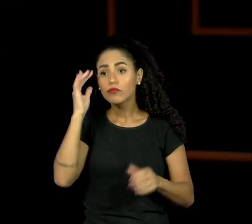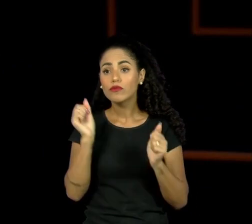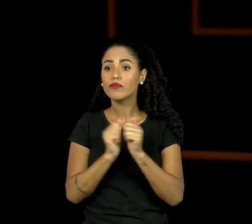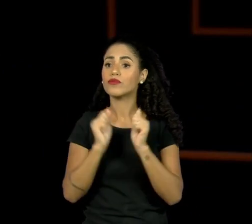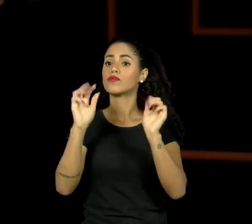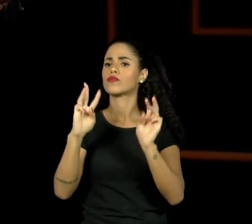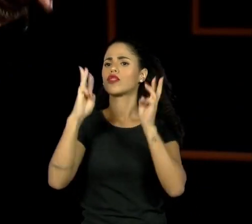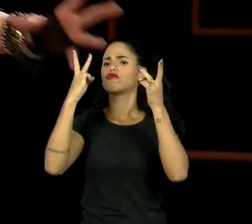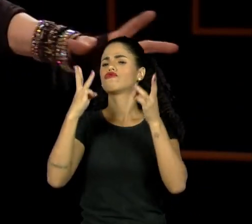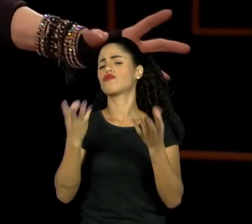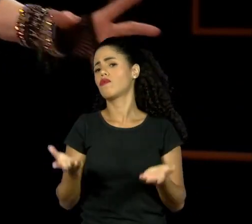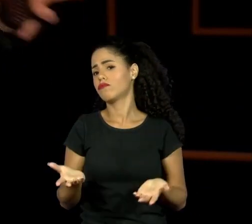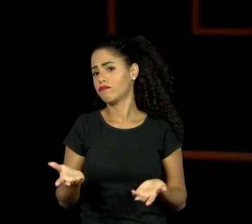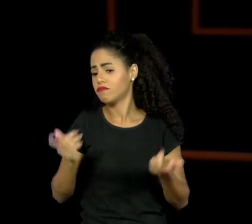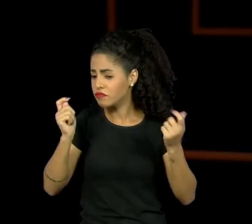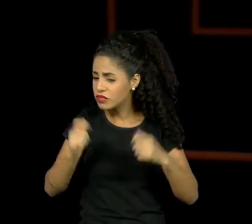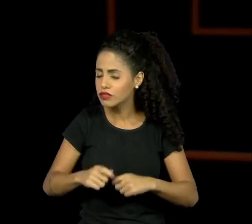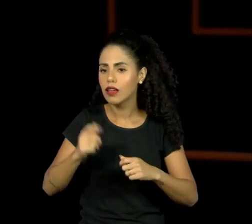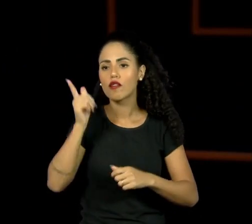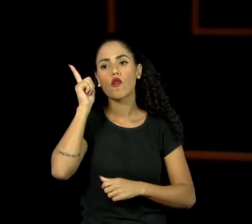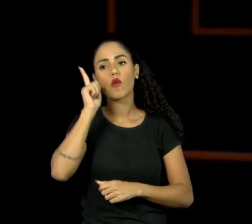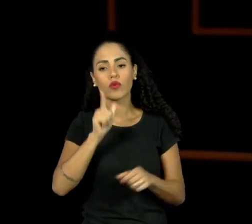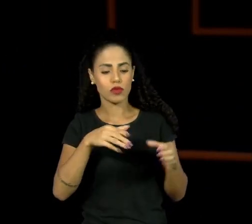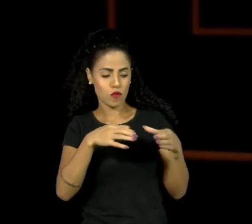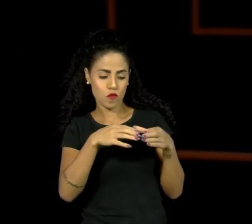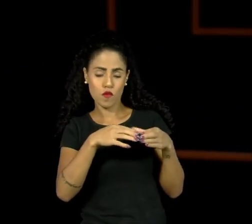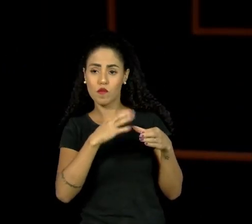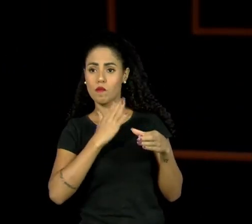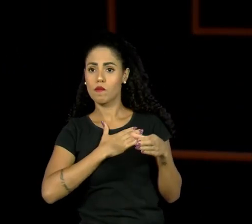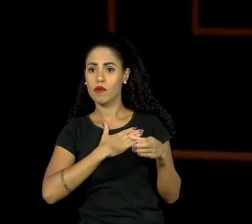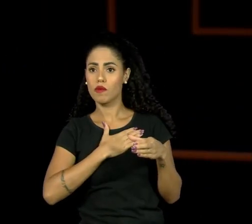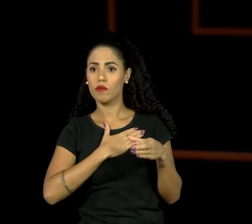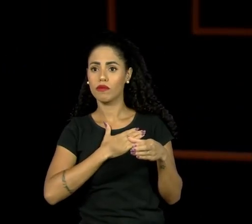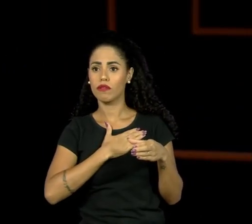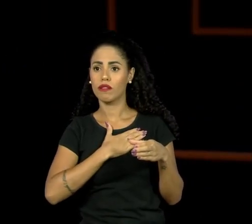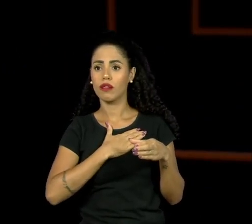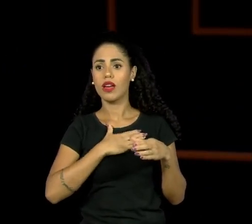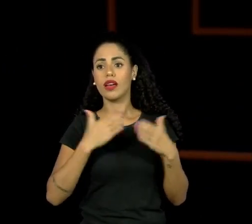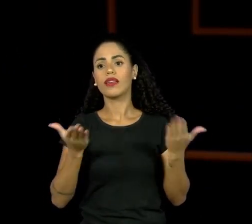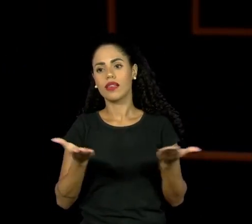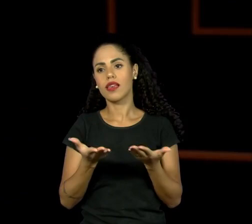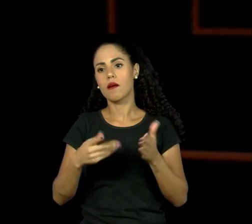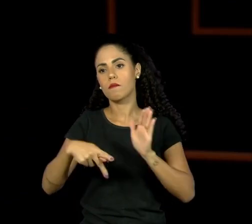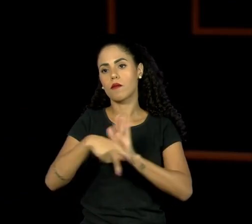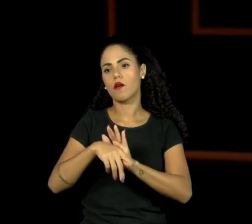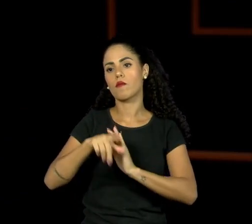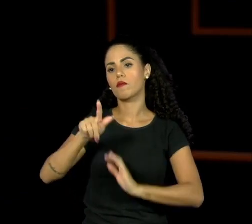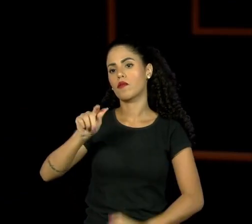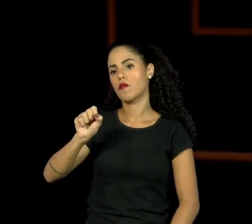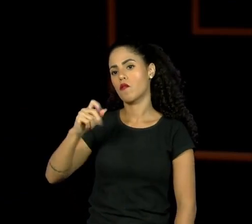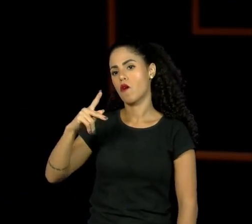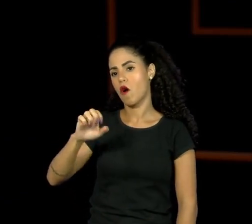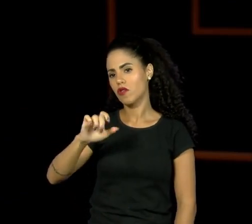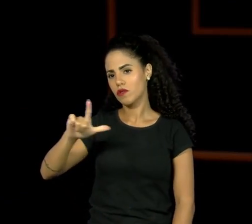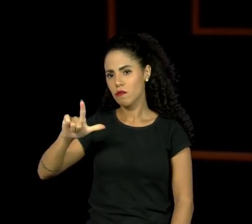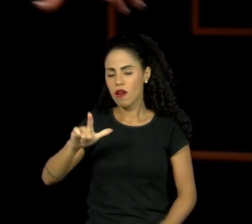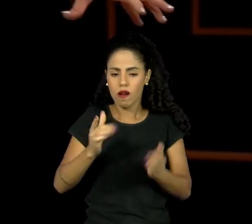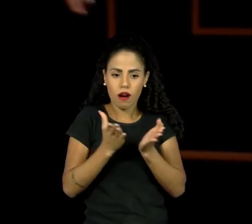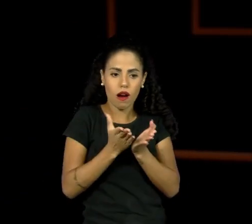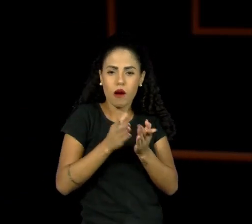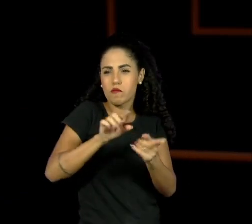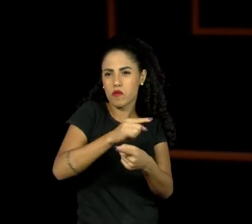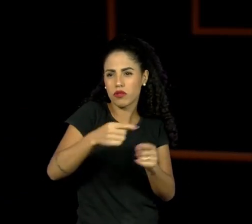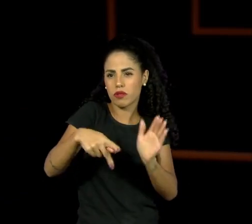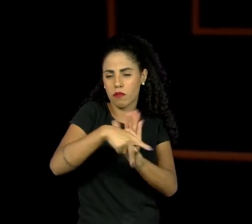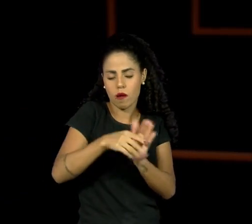maneira incrível e consegui ter uma banda que, embora seja toda gospel, todo mundo do altar igual eu, todo mundo que